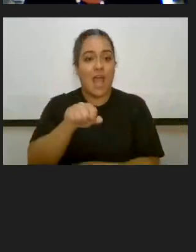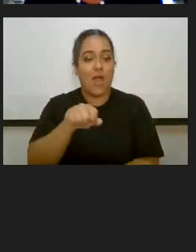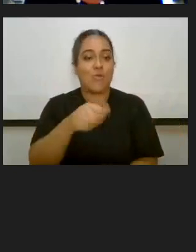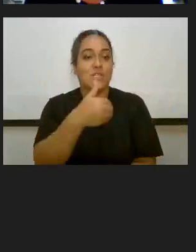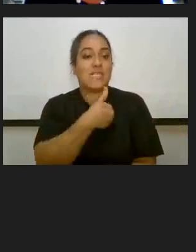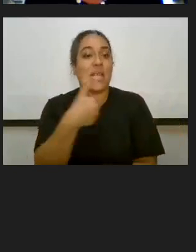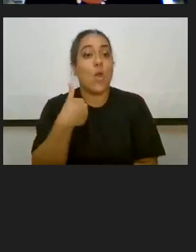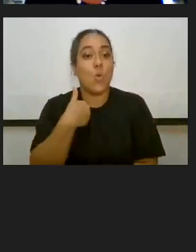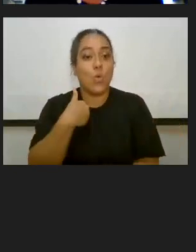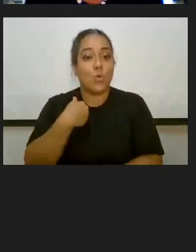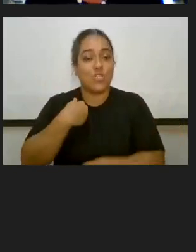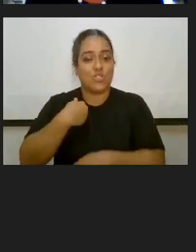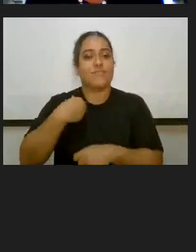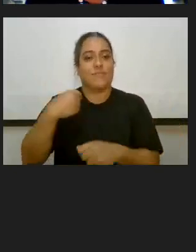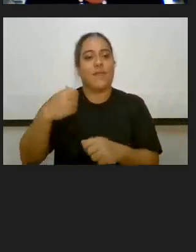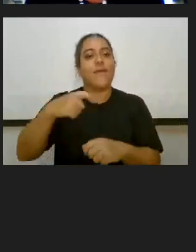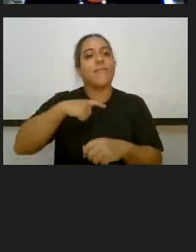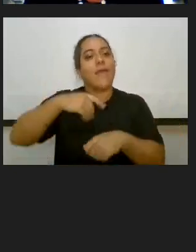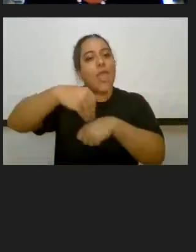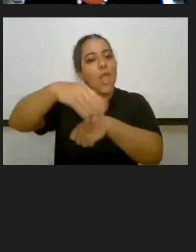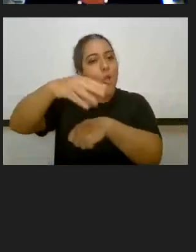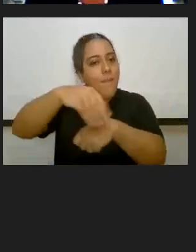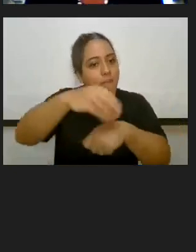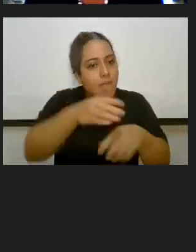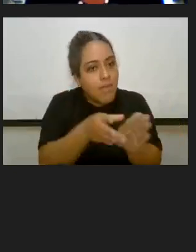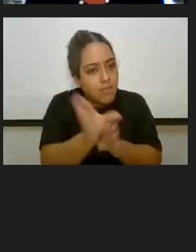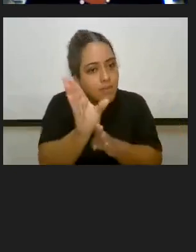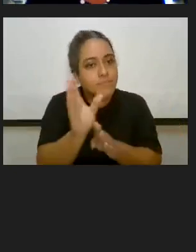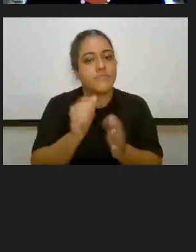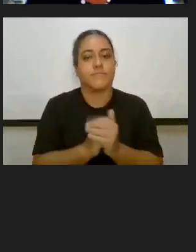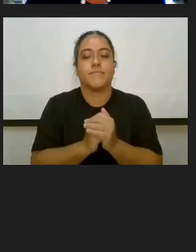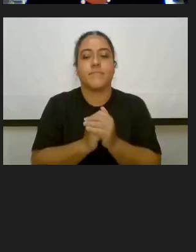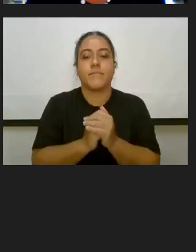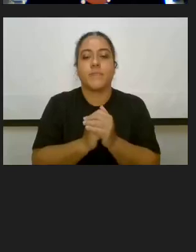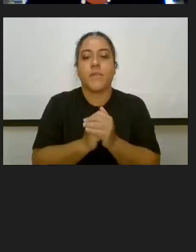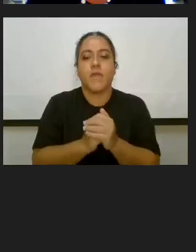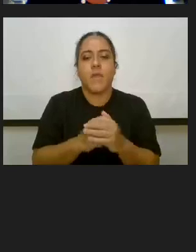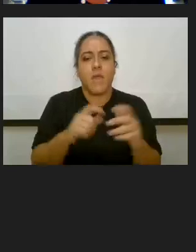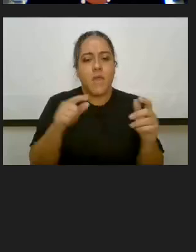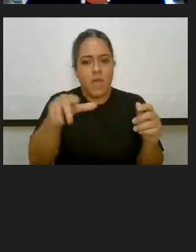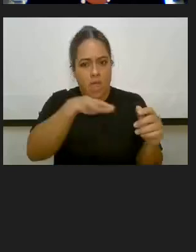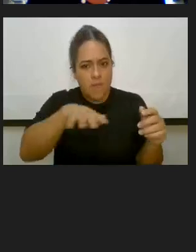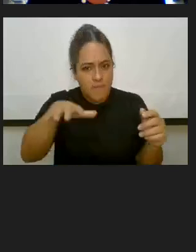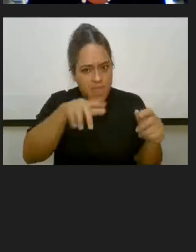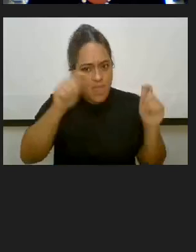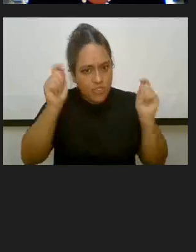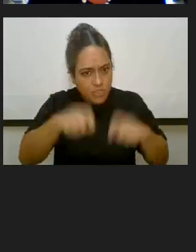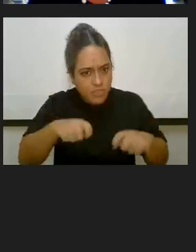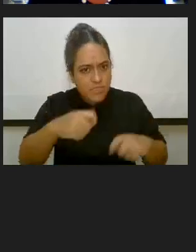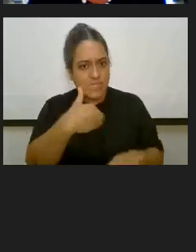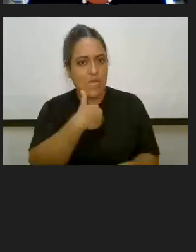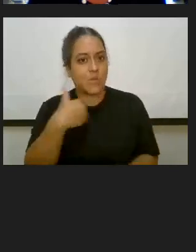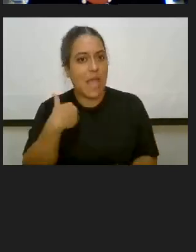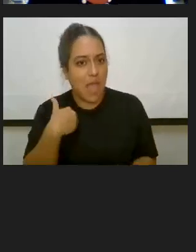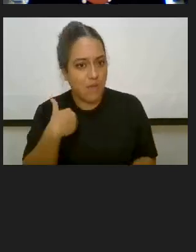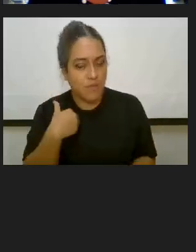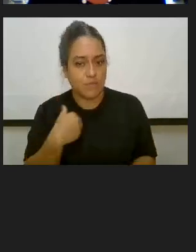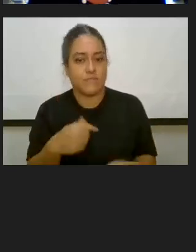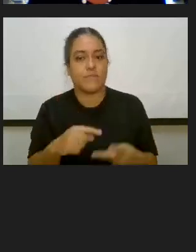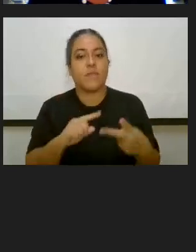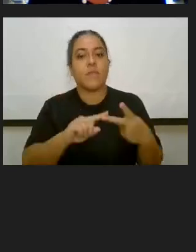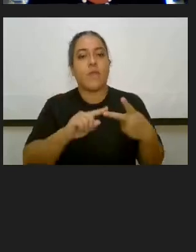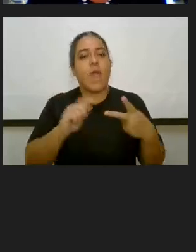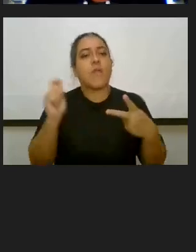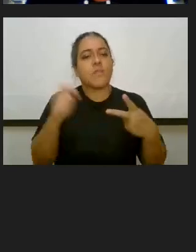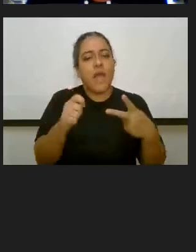ambiente de trabalho saudável? É possível fazer o gerenciamento do nível de estresse no meu